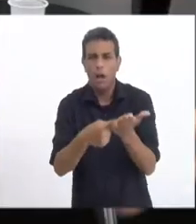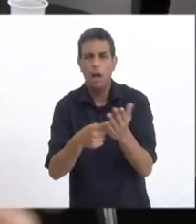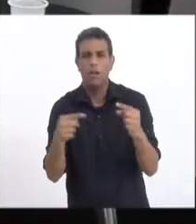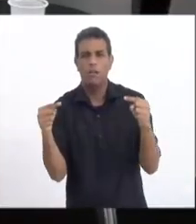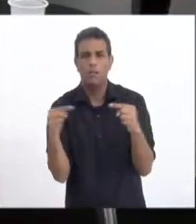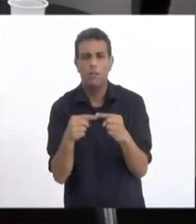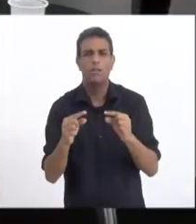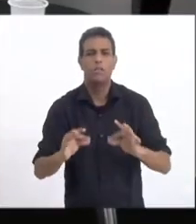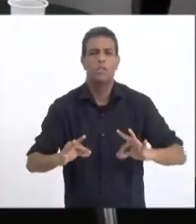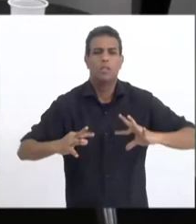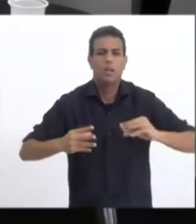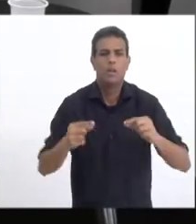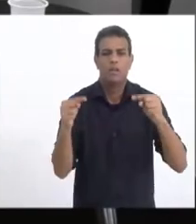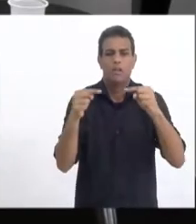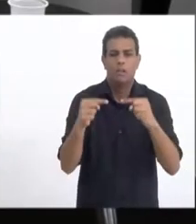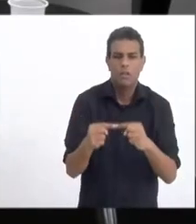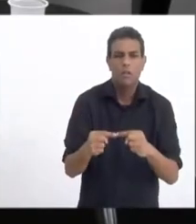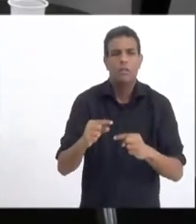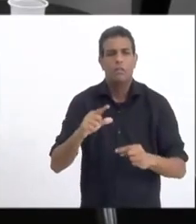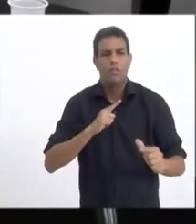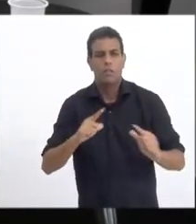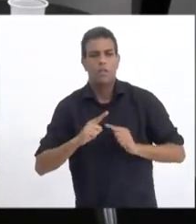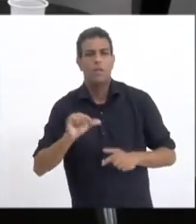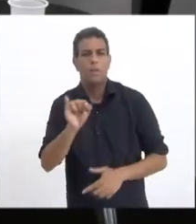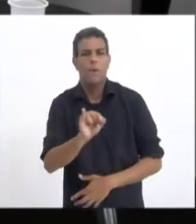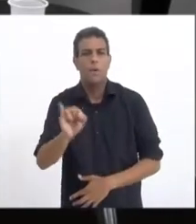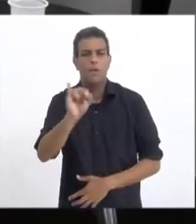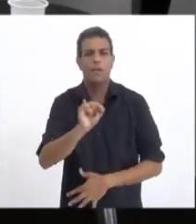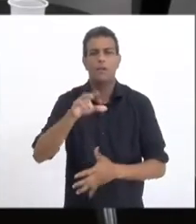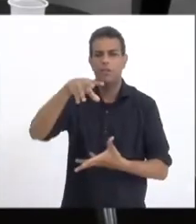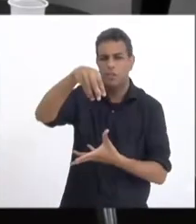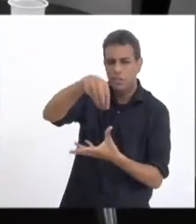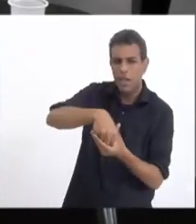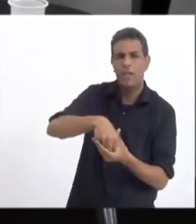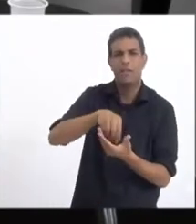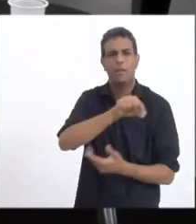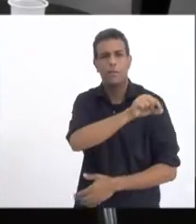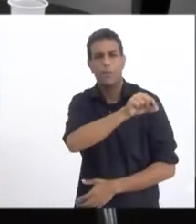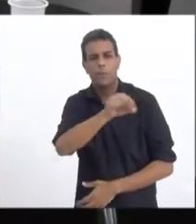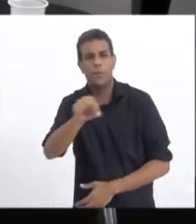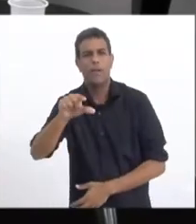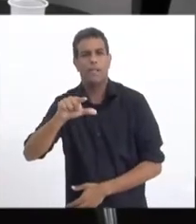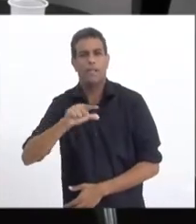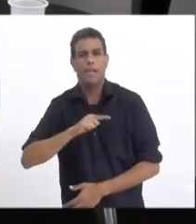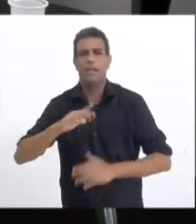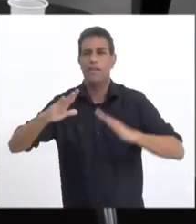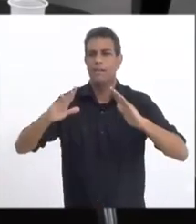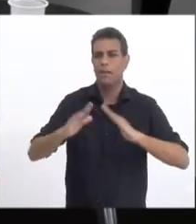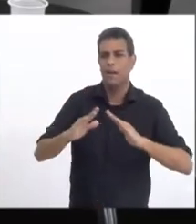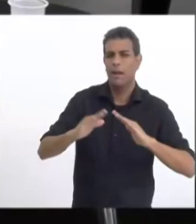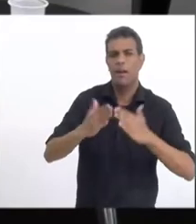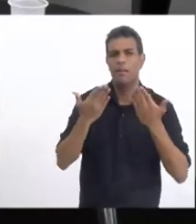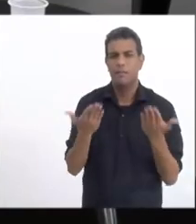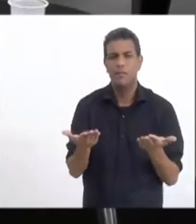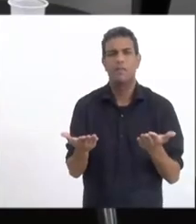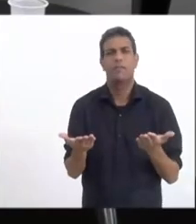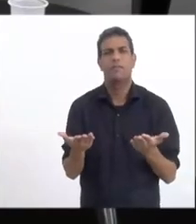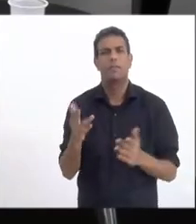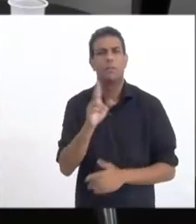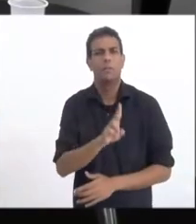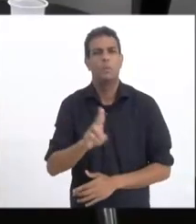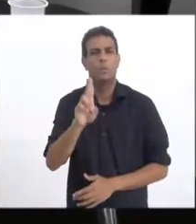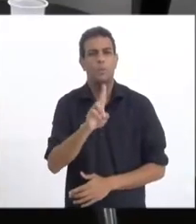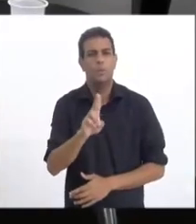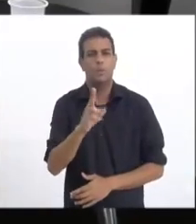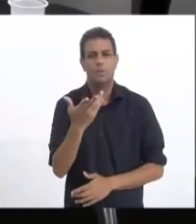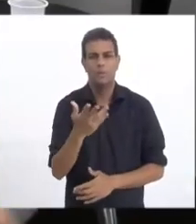o narcótico Zanônio, a importância que tem a casa de... Como é que chama? Nós estamos